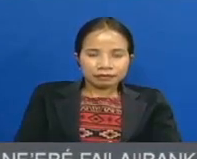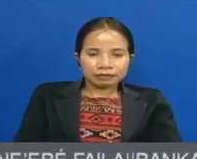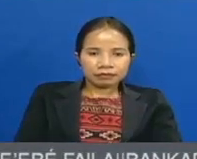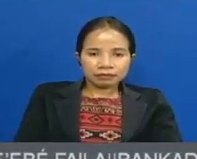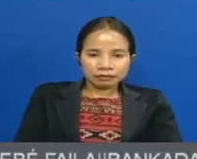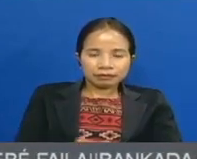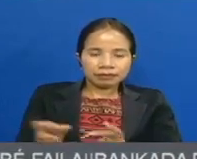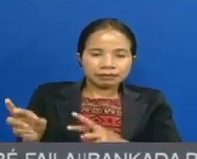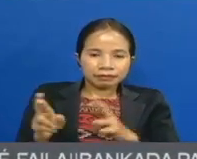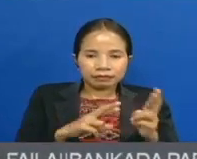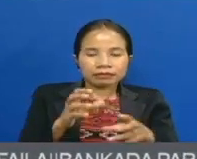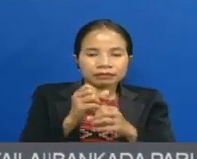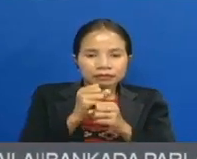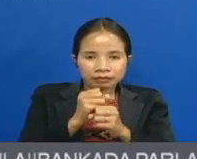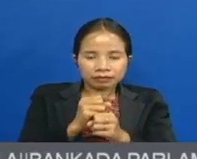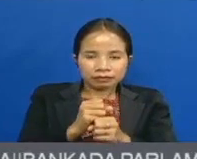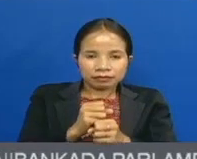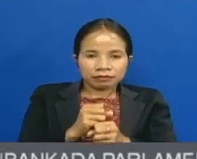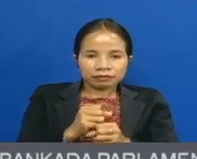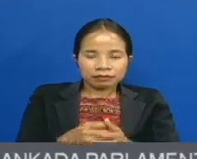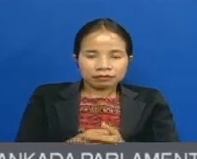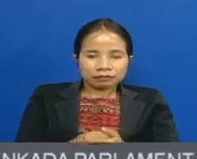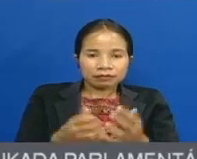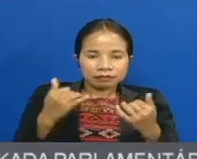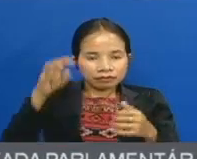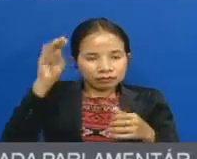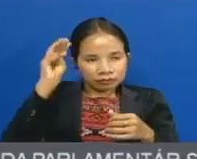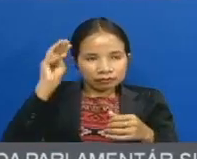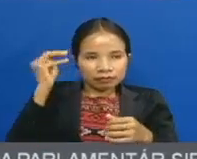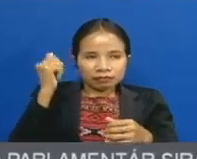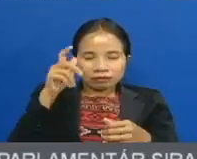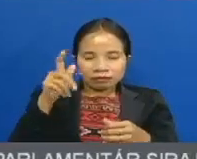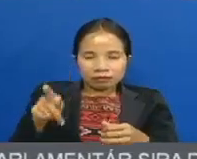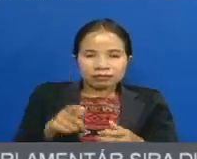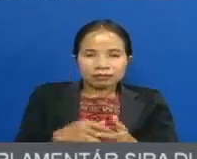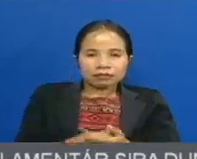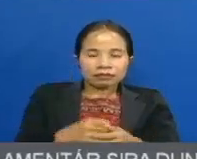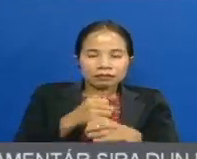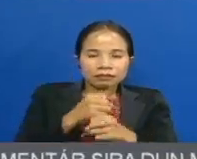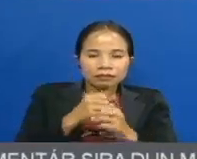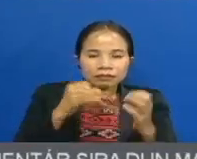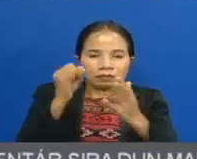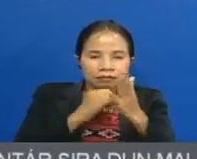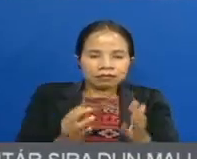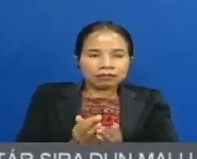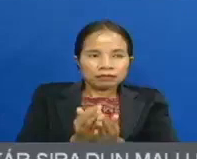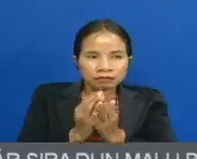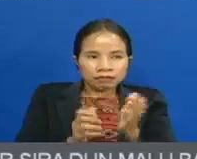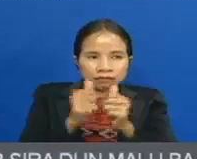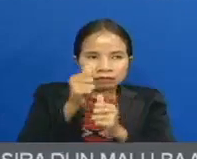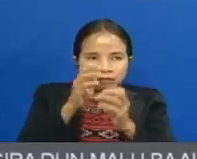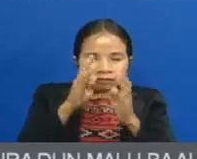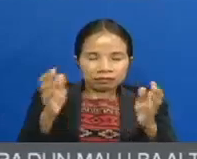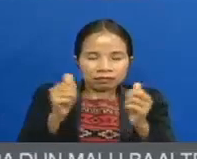Atang e pronto, atusimu nebe makausi pescas fo. Dadang ne, Ministério Agricultura no Pescas, halo ona markasam barro pescador